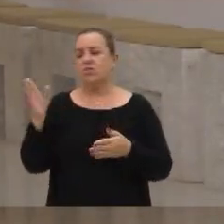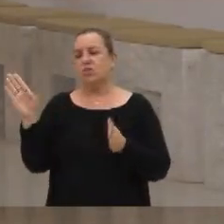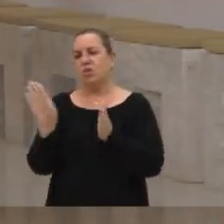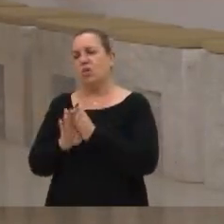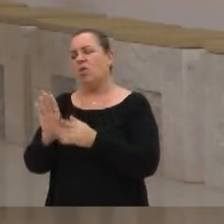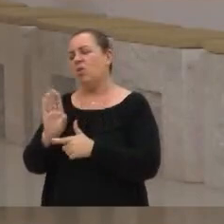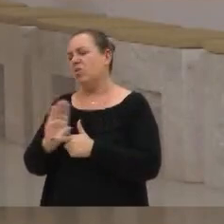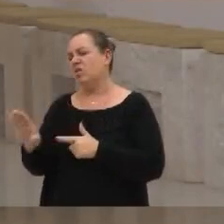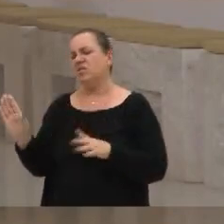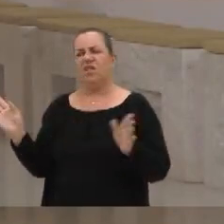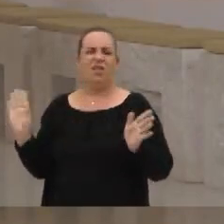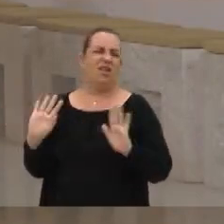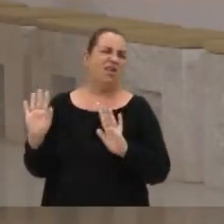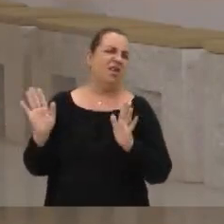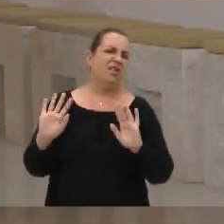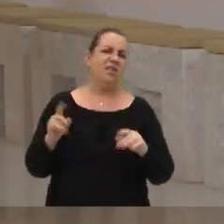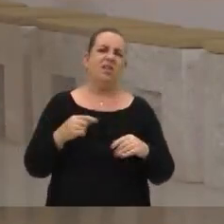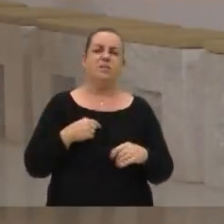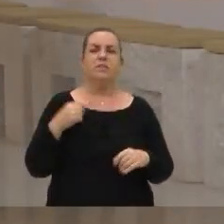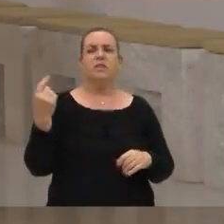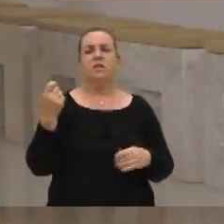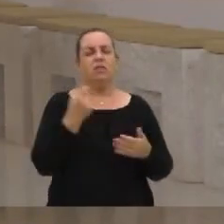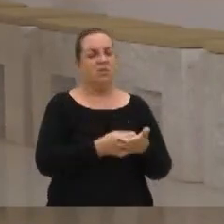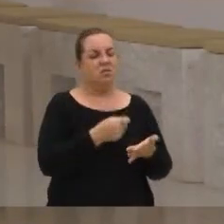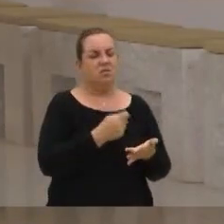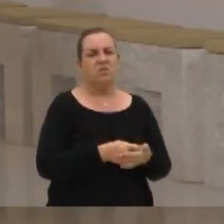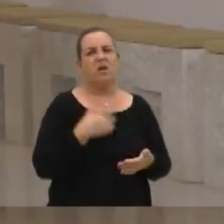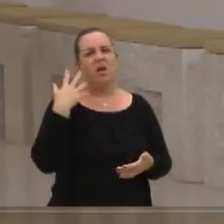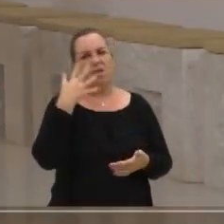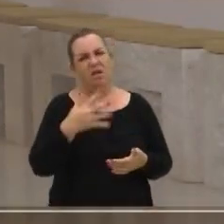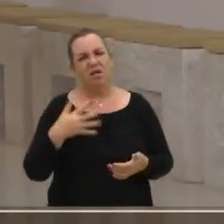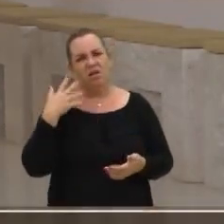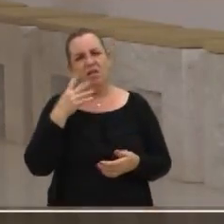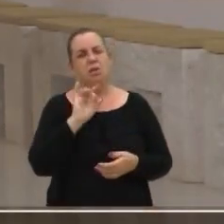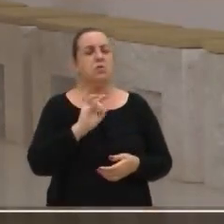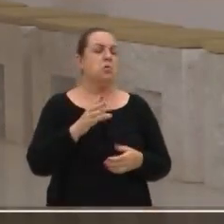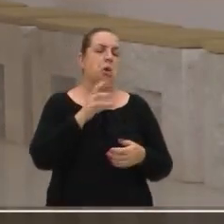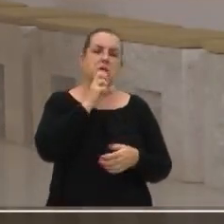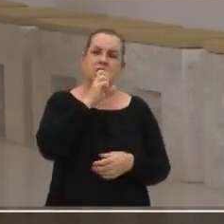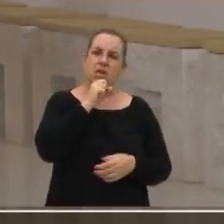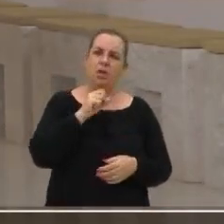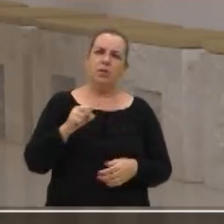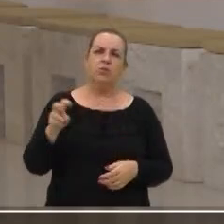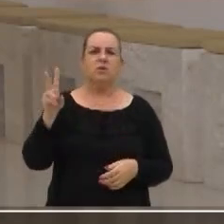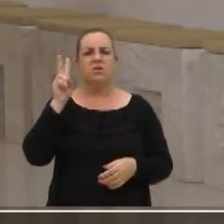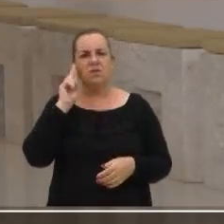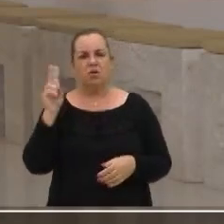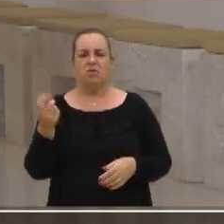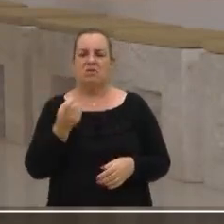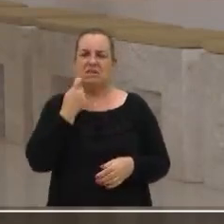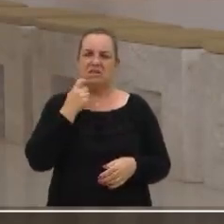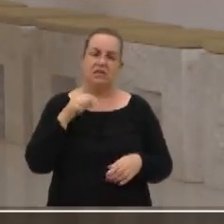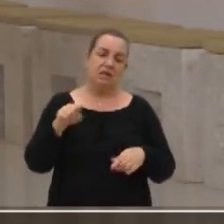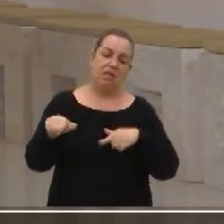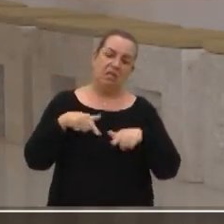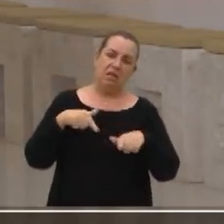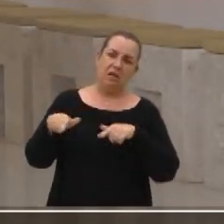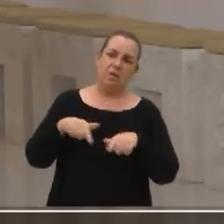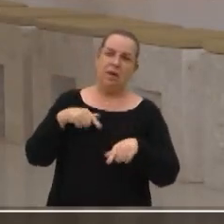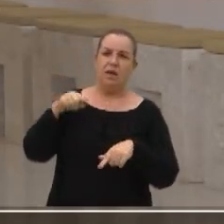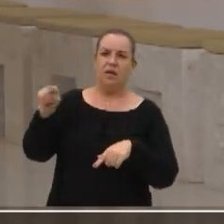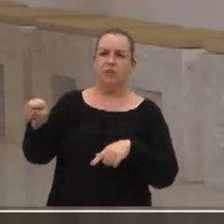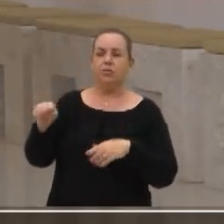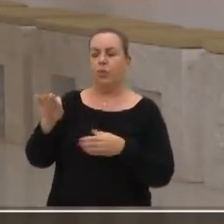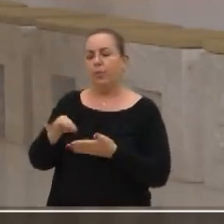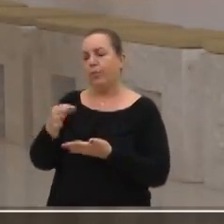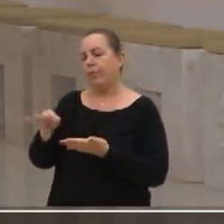não, eu vou me dedicar à pregação só no sábado. Segunda a sexta, ele trabalhava como